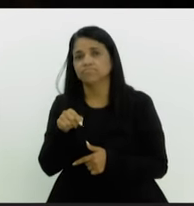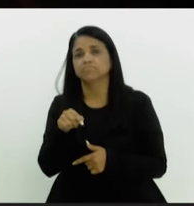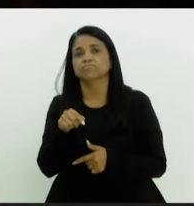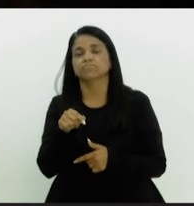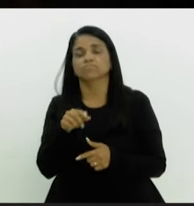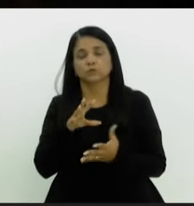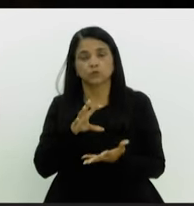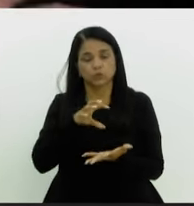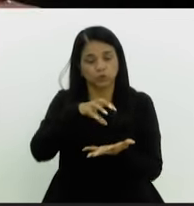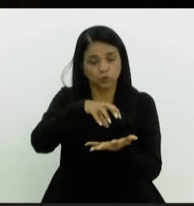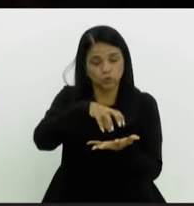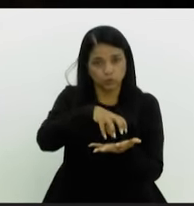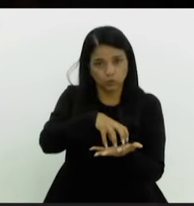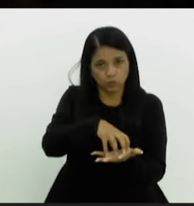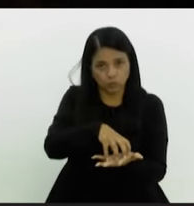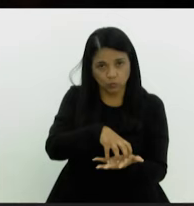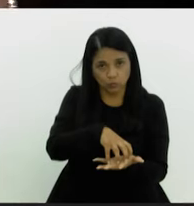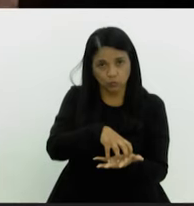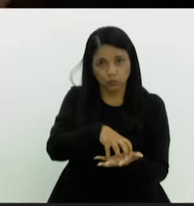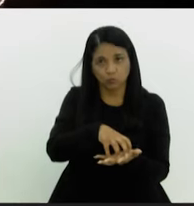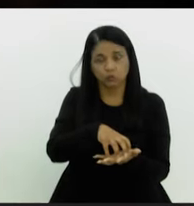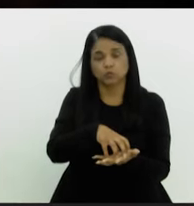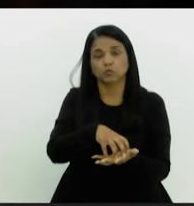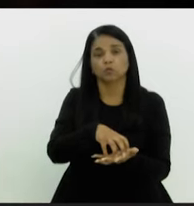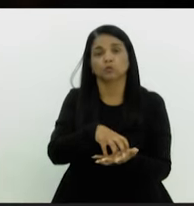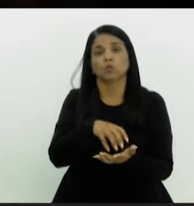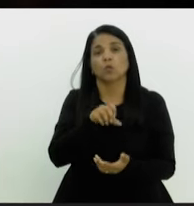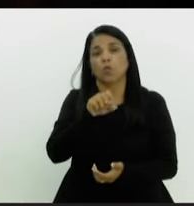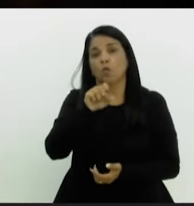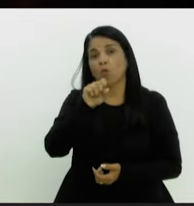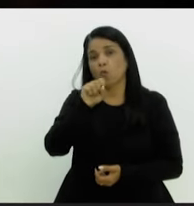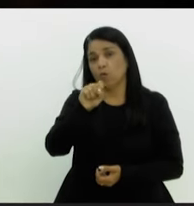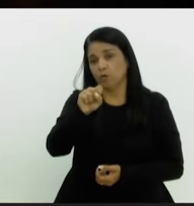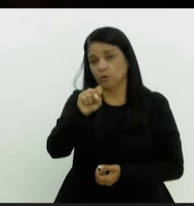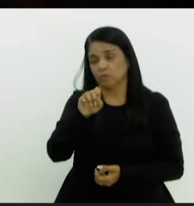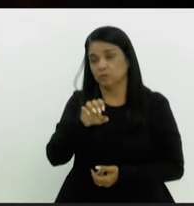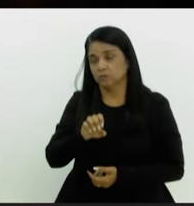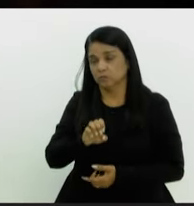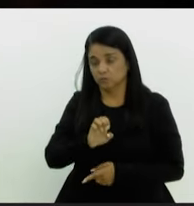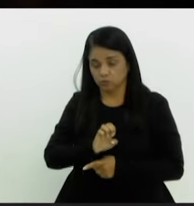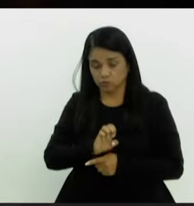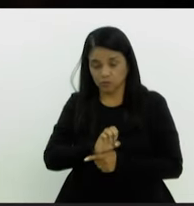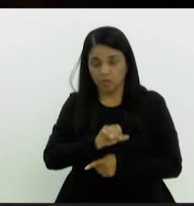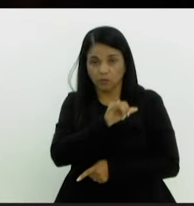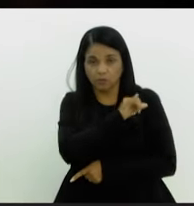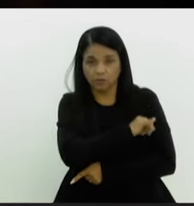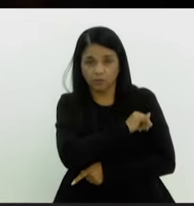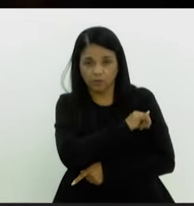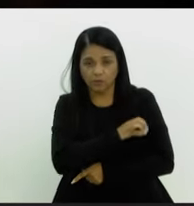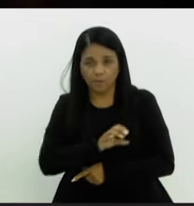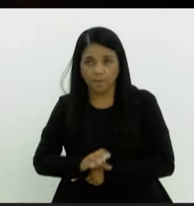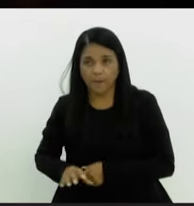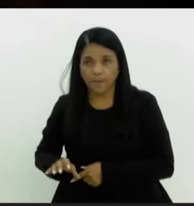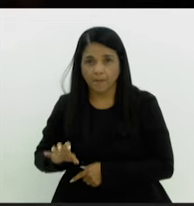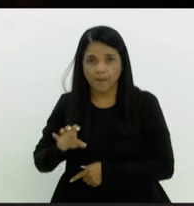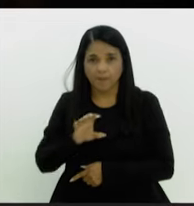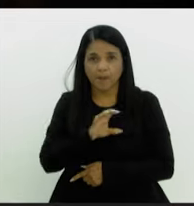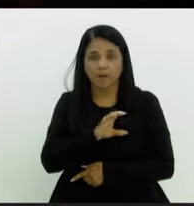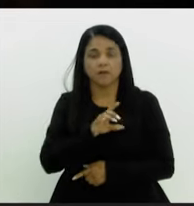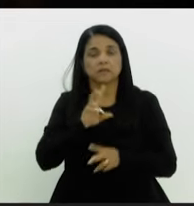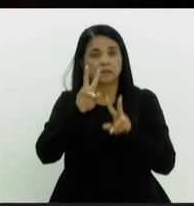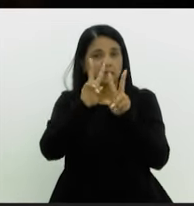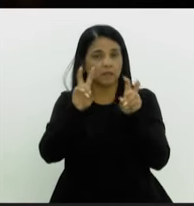núcleos de tutela coletiva que são oito núcleos espalhados pelo Estado inteiro de diversos temas